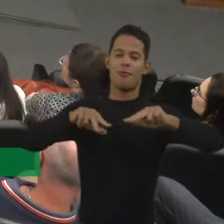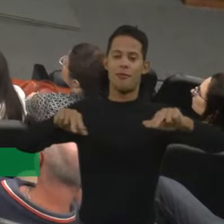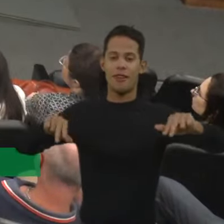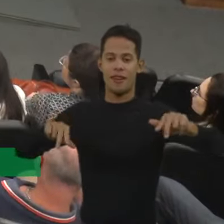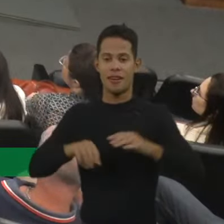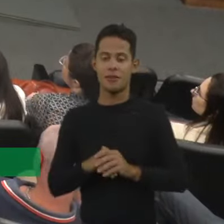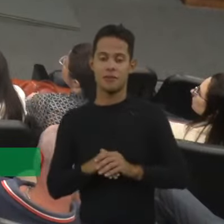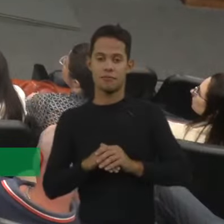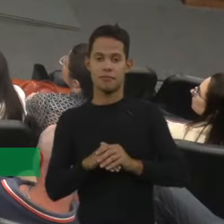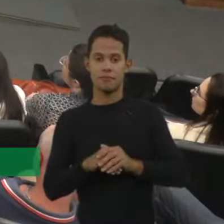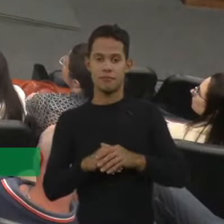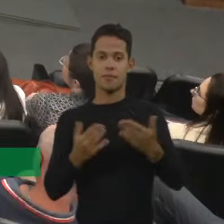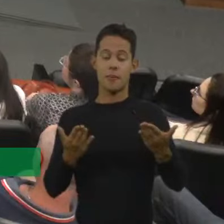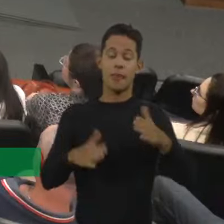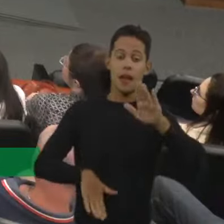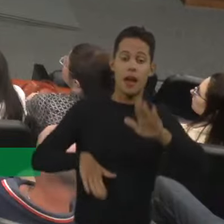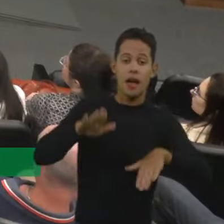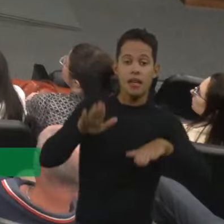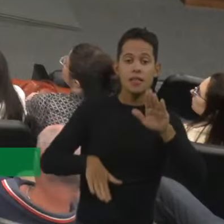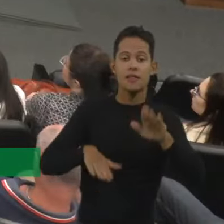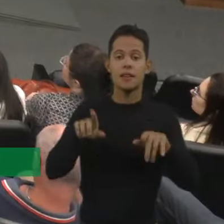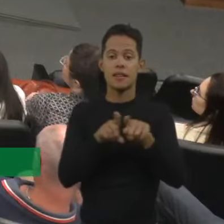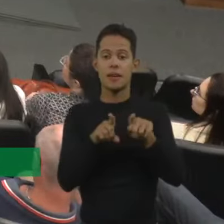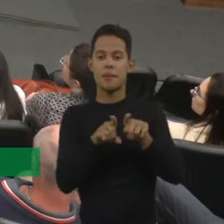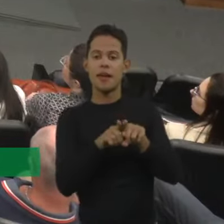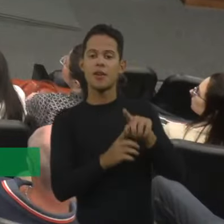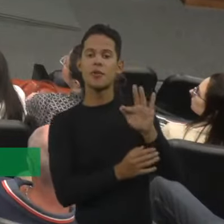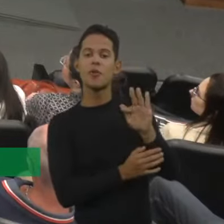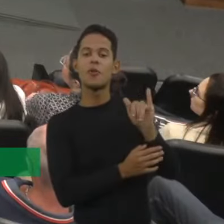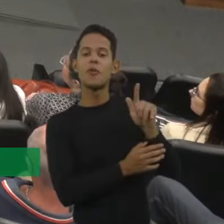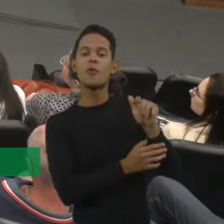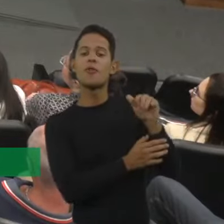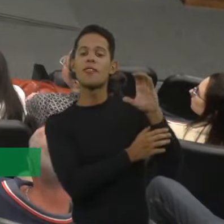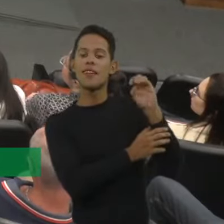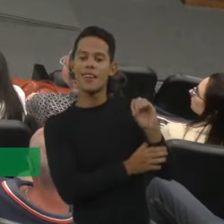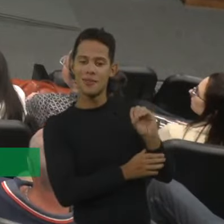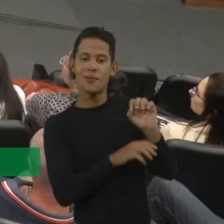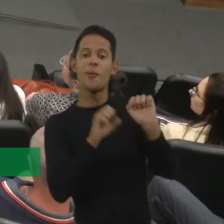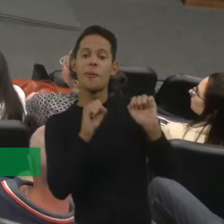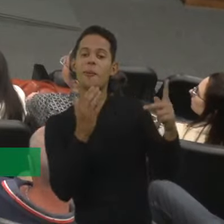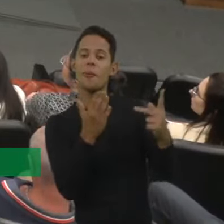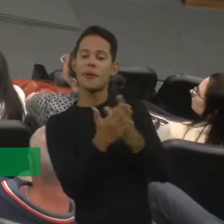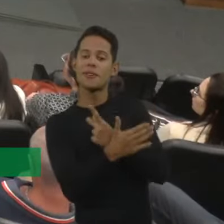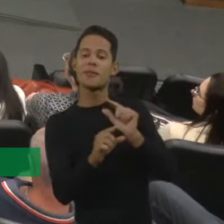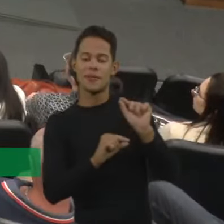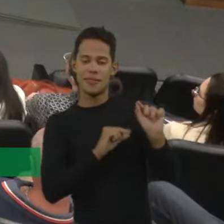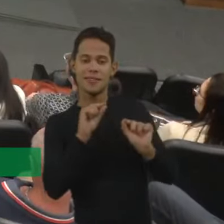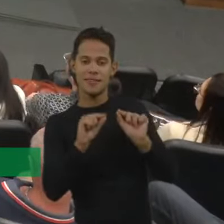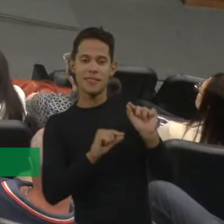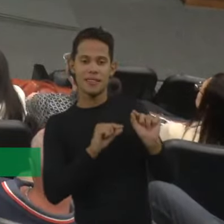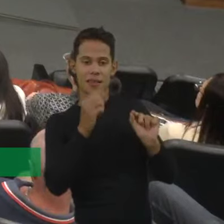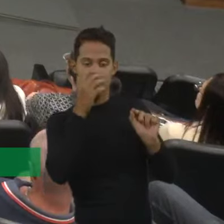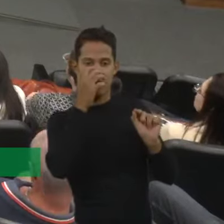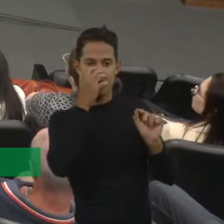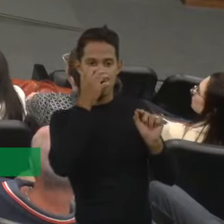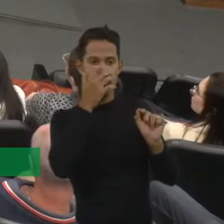problemas, às vezes, hepáticos do fígado, né? Pode ter, inclusive, até câncer de fígado. Por